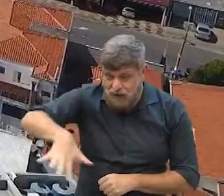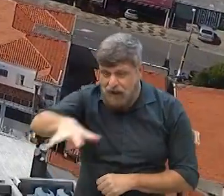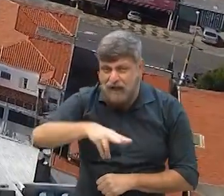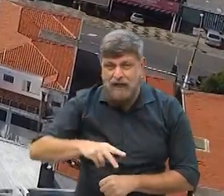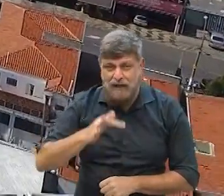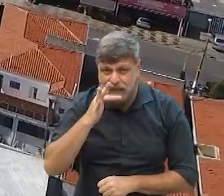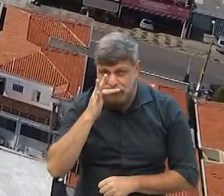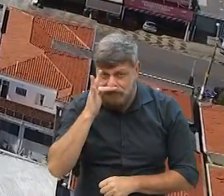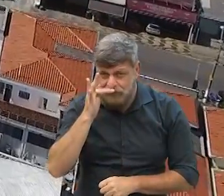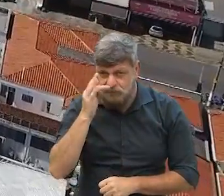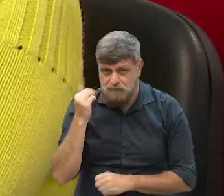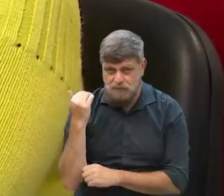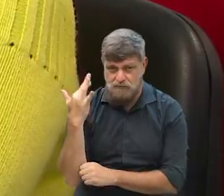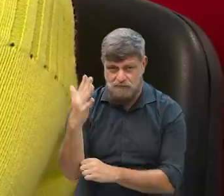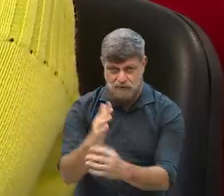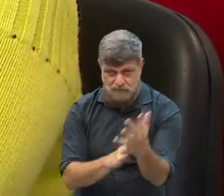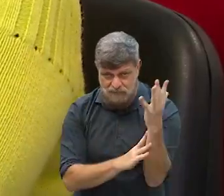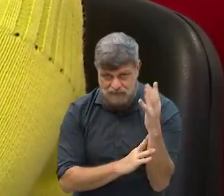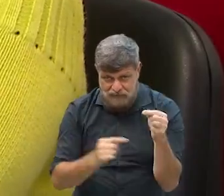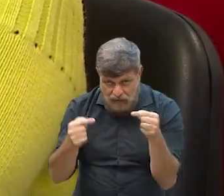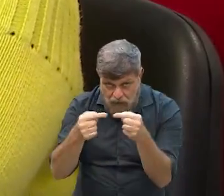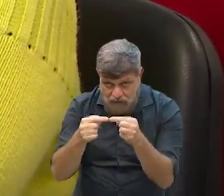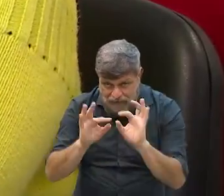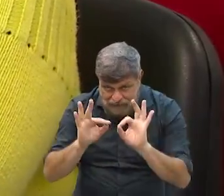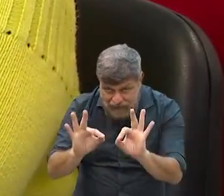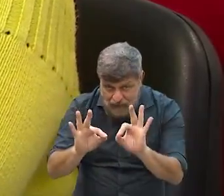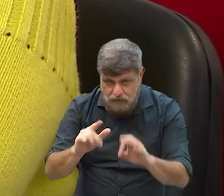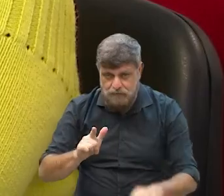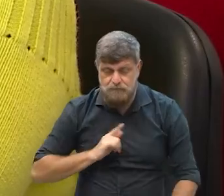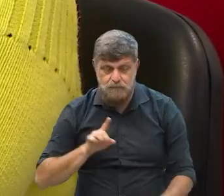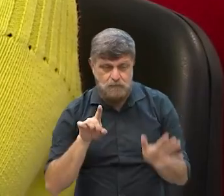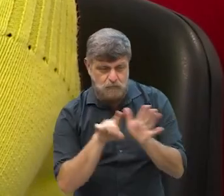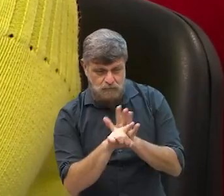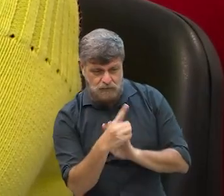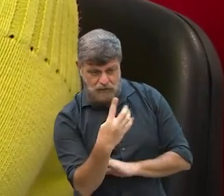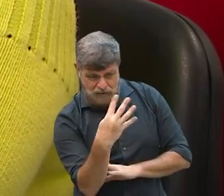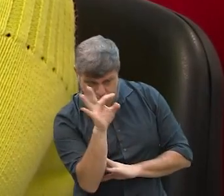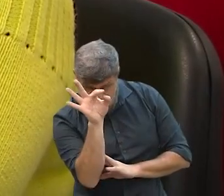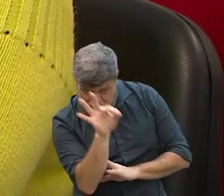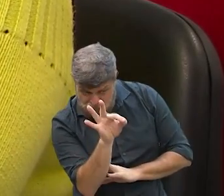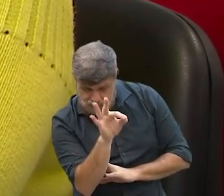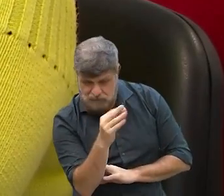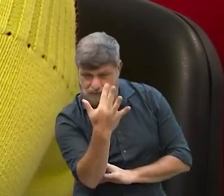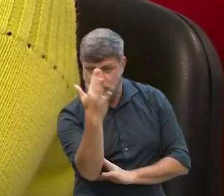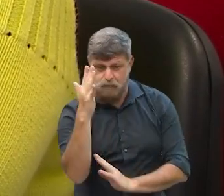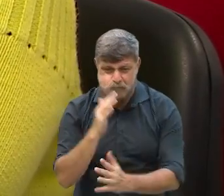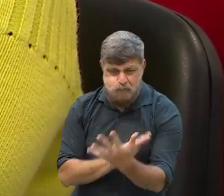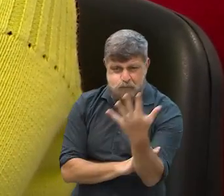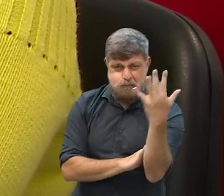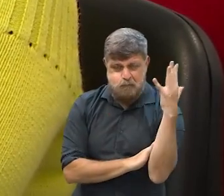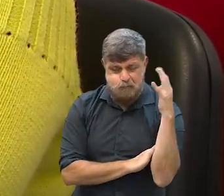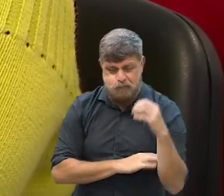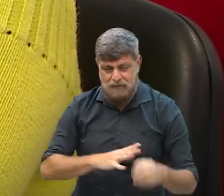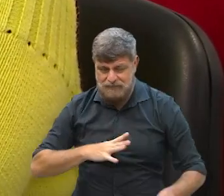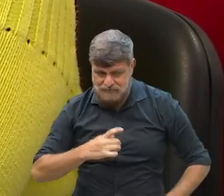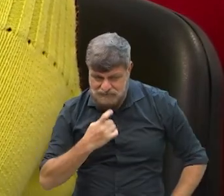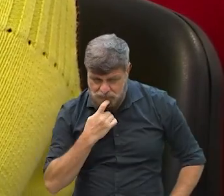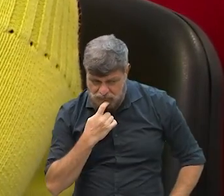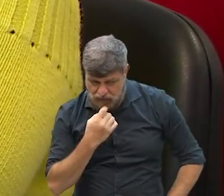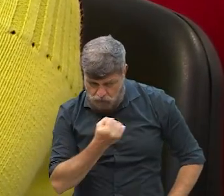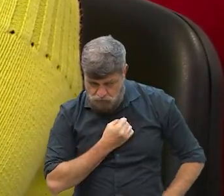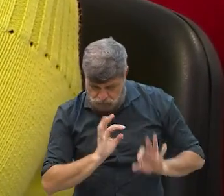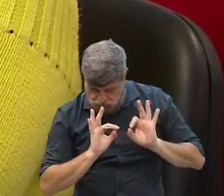são suficientes? Um pouco mais de 14% de cobertura vegetal. Esse número é